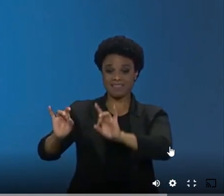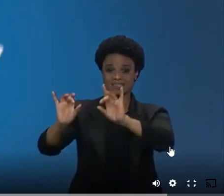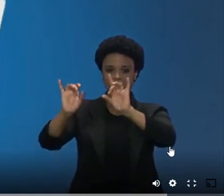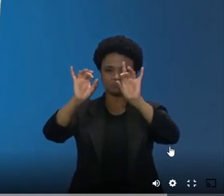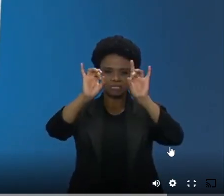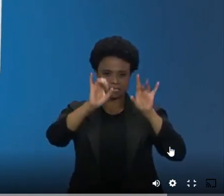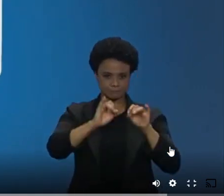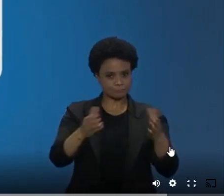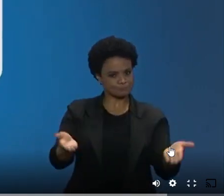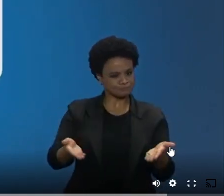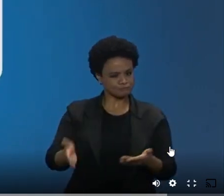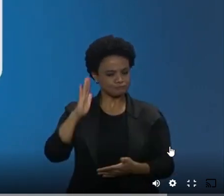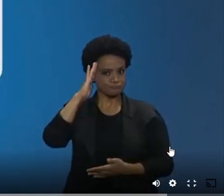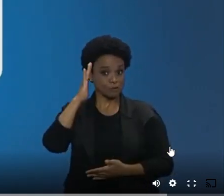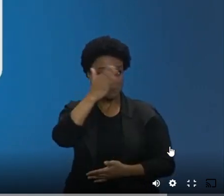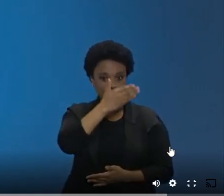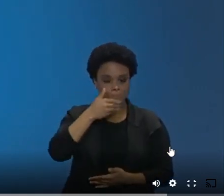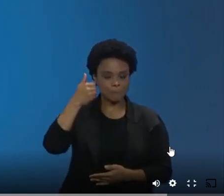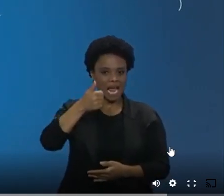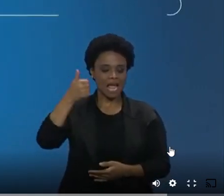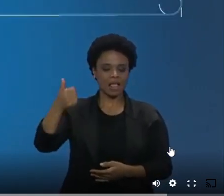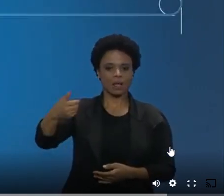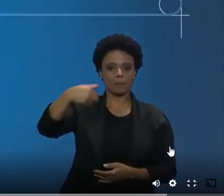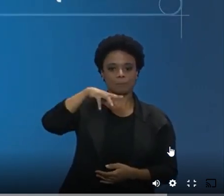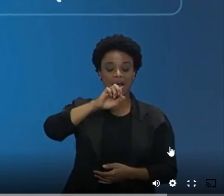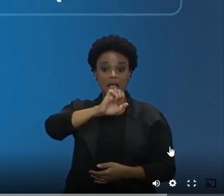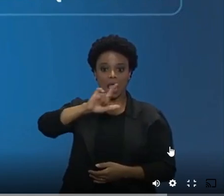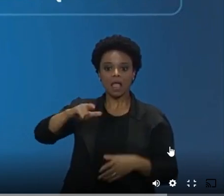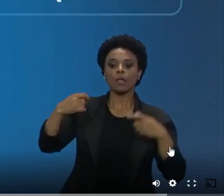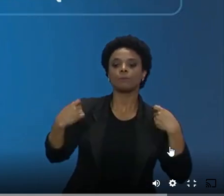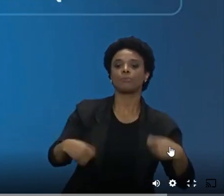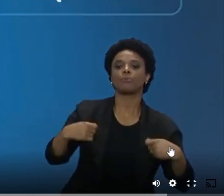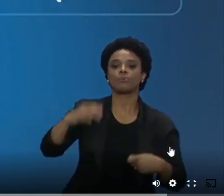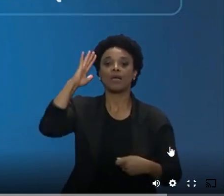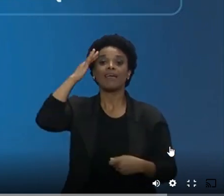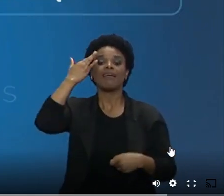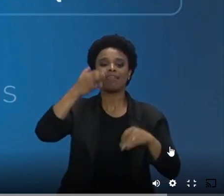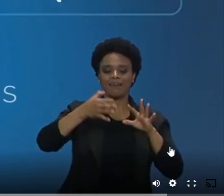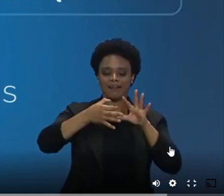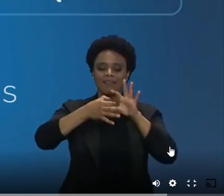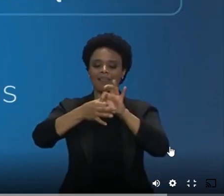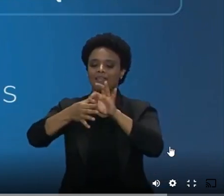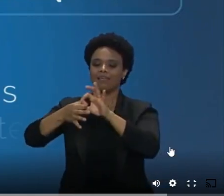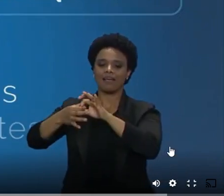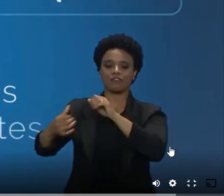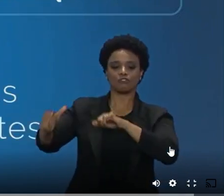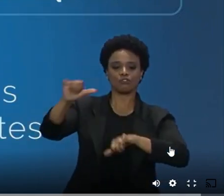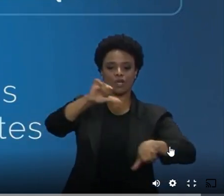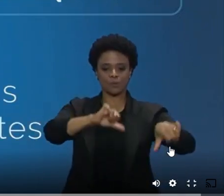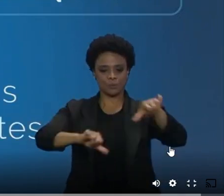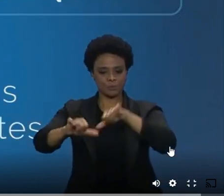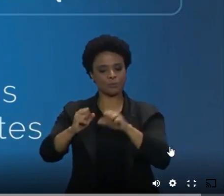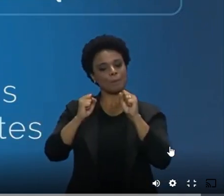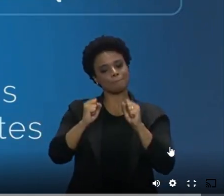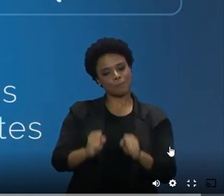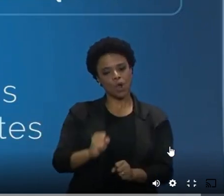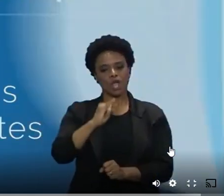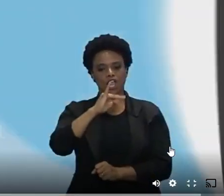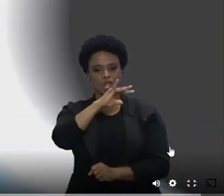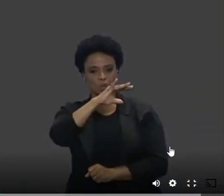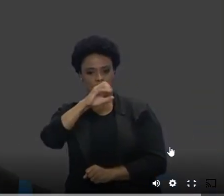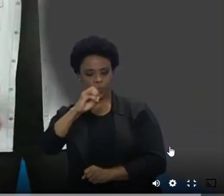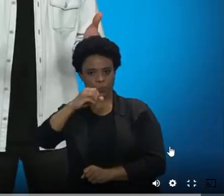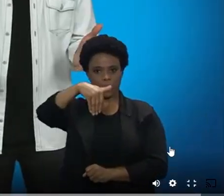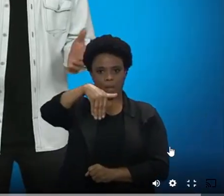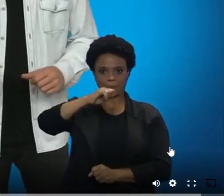Para entender o conceito de mineral, é preciso antes entender sobre as ligações químicas, que podem ser iônicas, metálicas ou